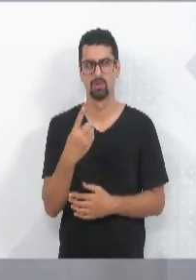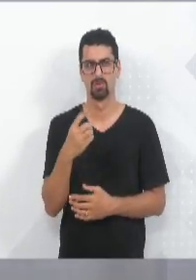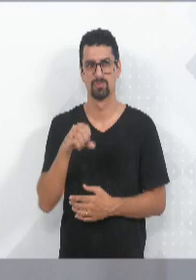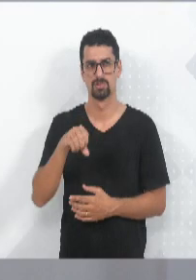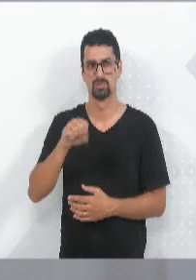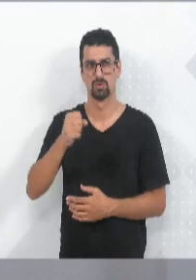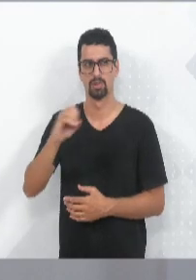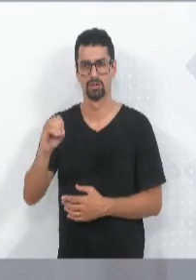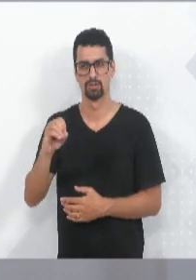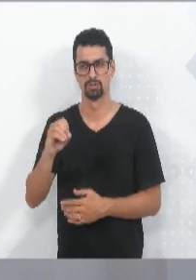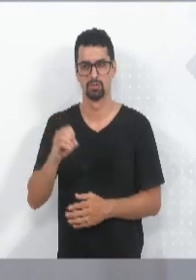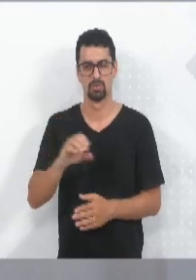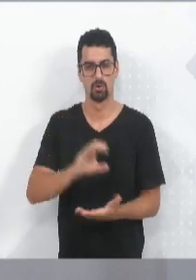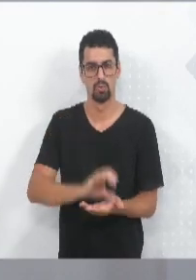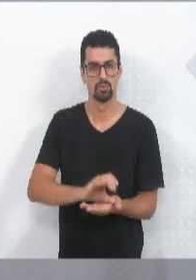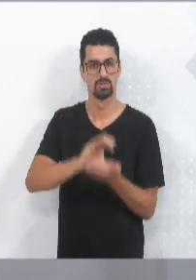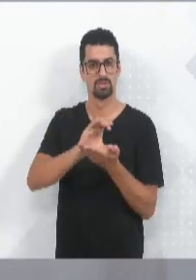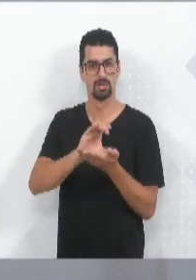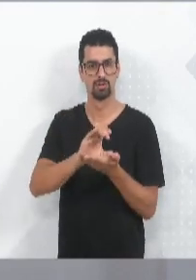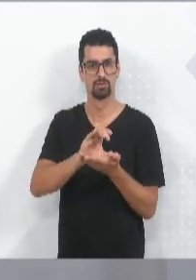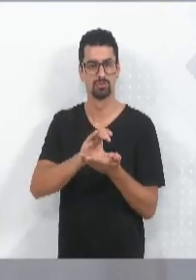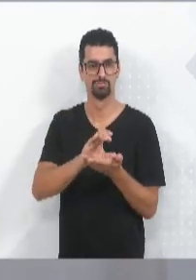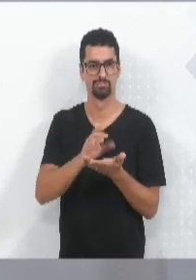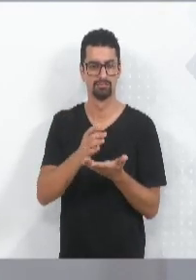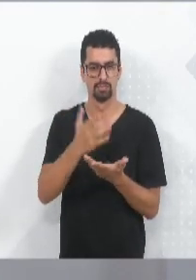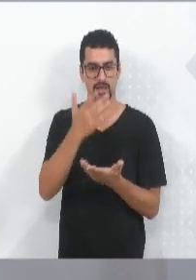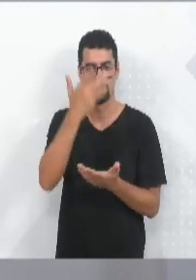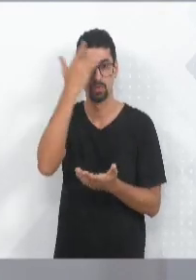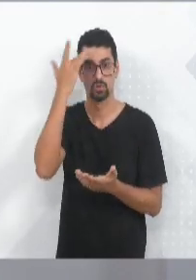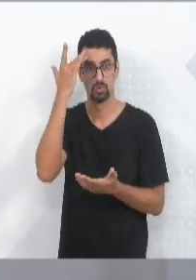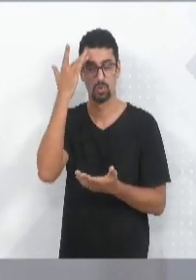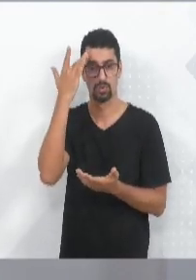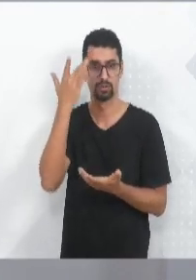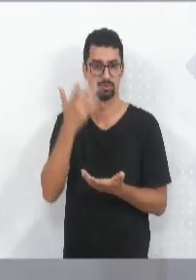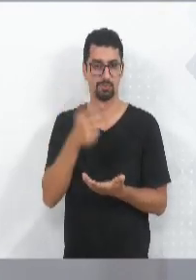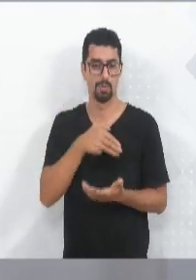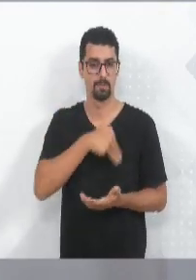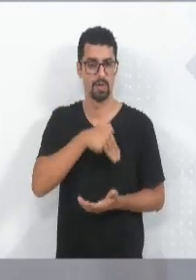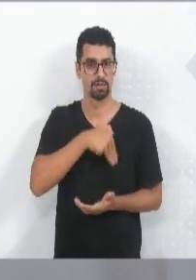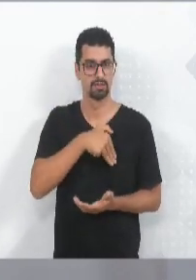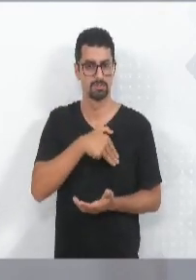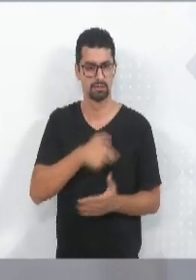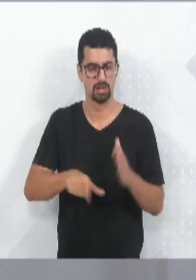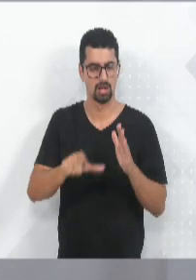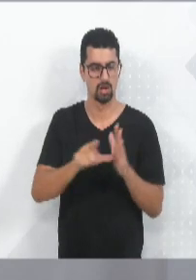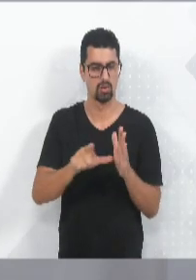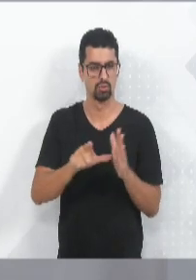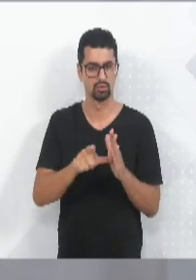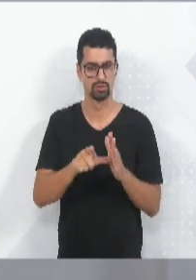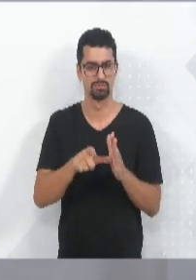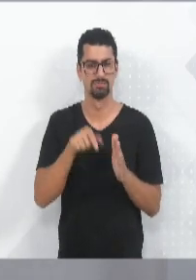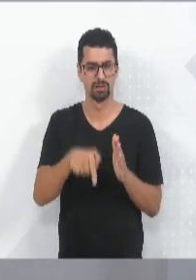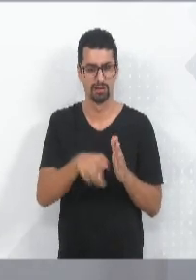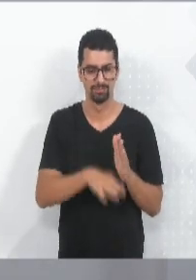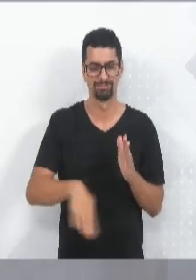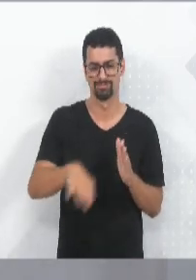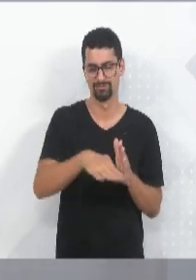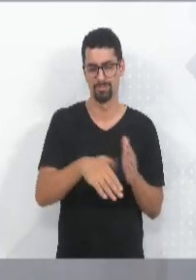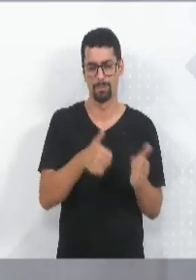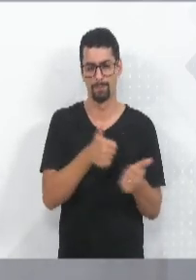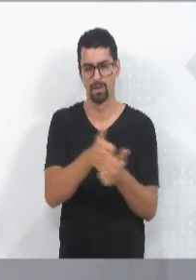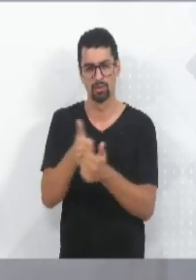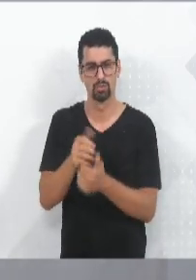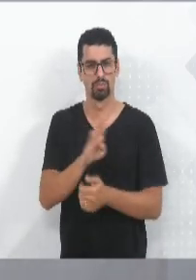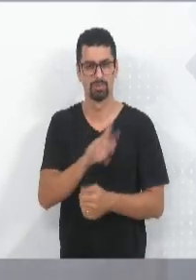ou seja os veneráveis mestres das lojas maçônicas aqui da região do Vale europeu reuniam-se